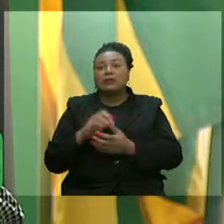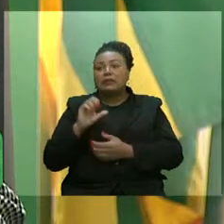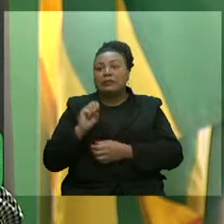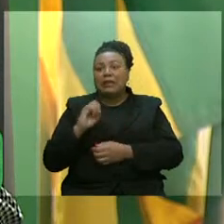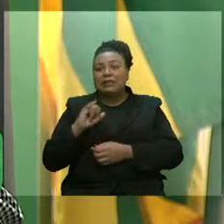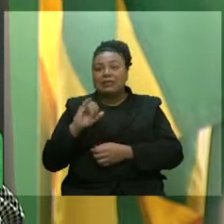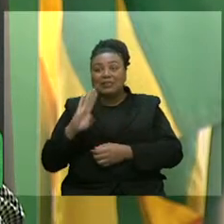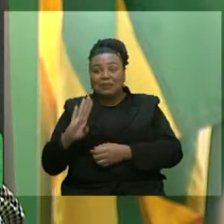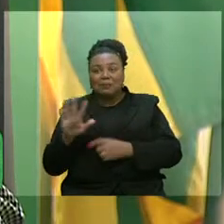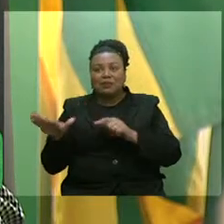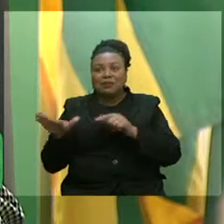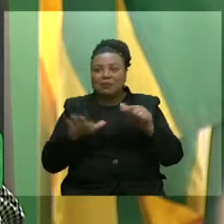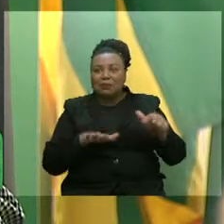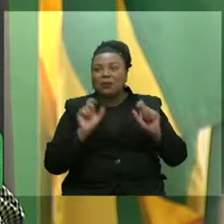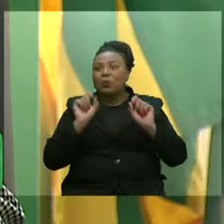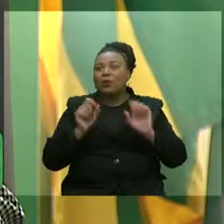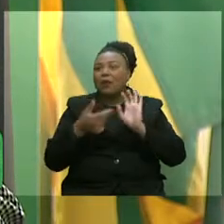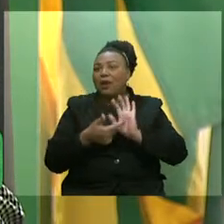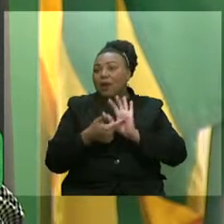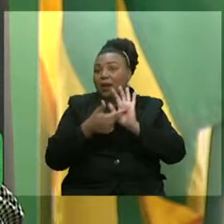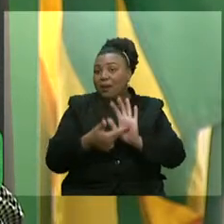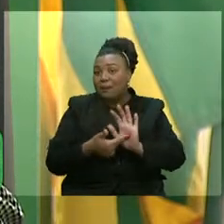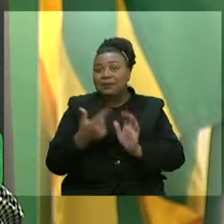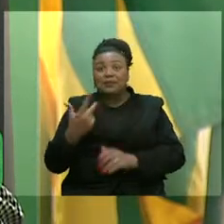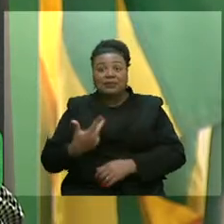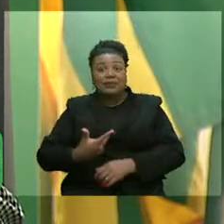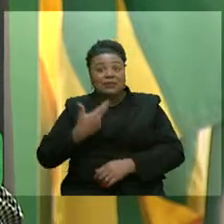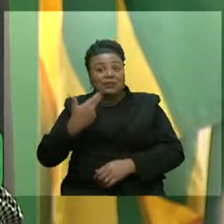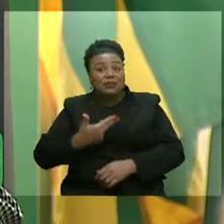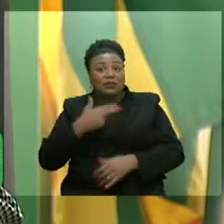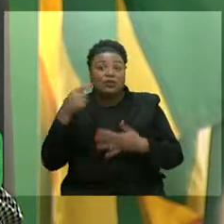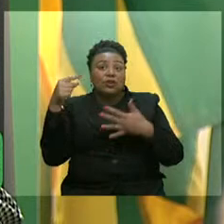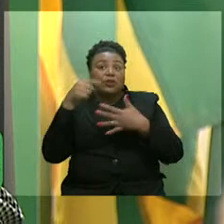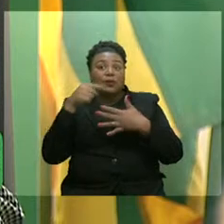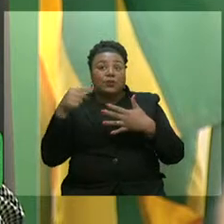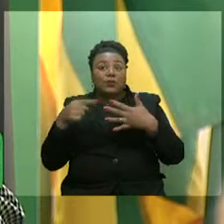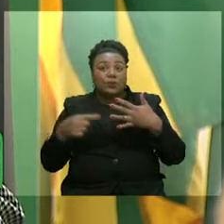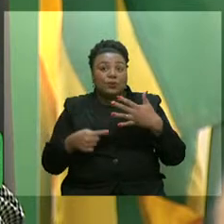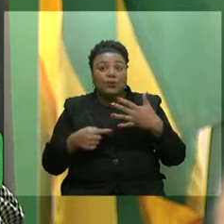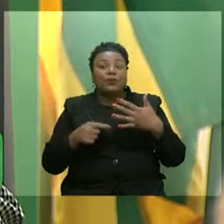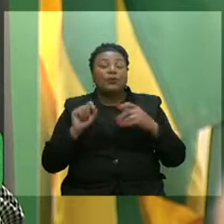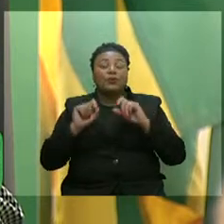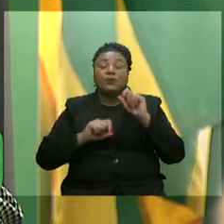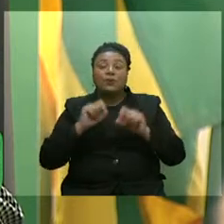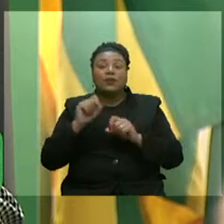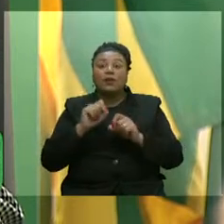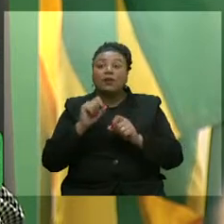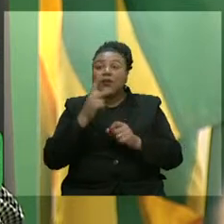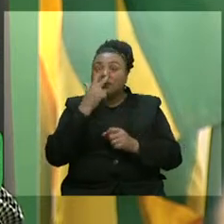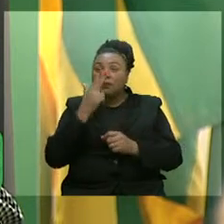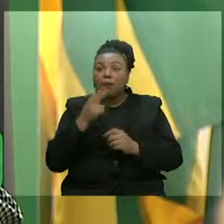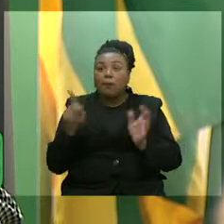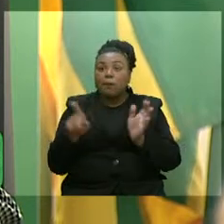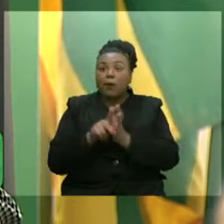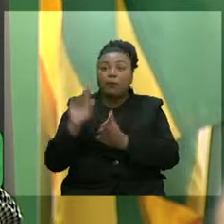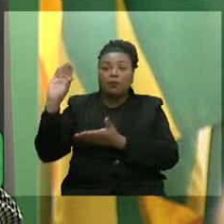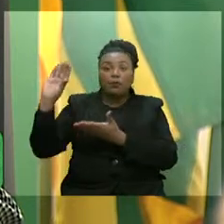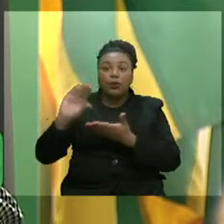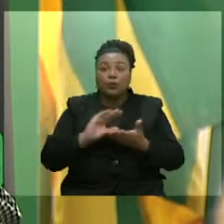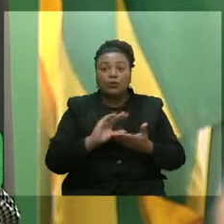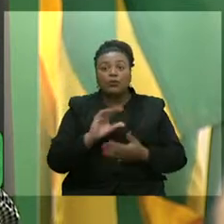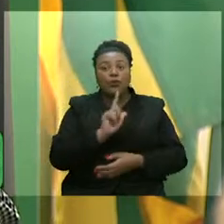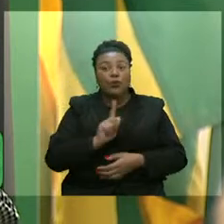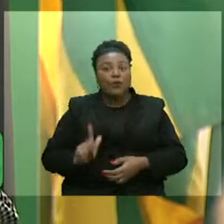desta semana, apresentar as cirurgias eletivas de recursos do governo